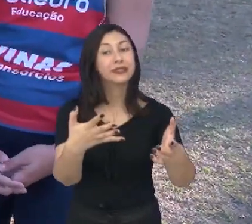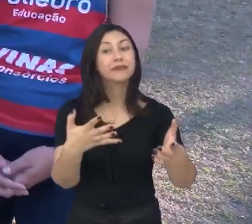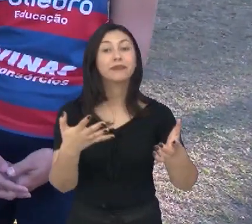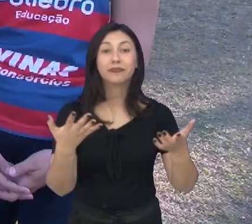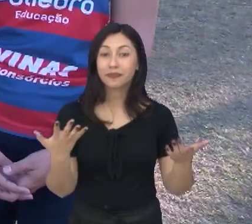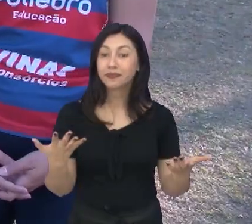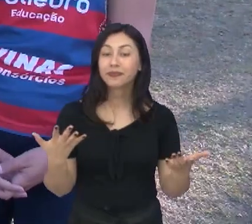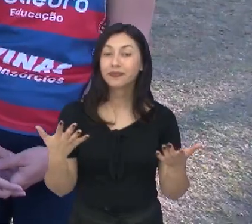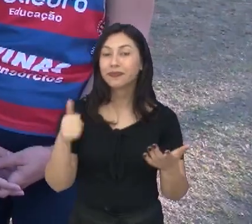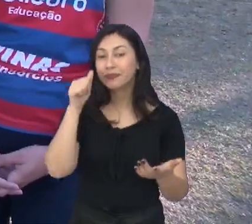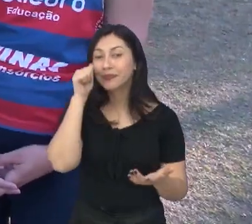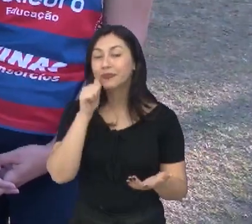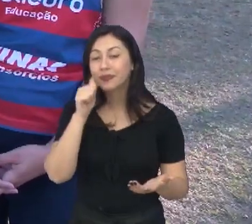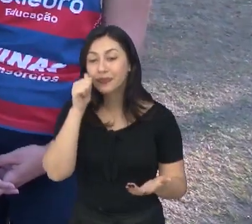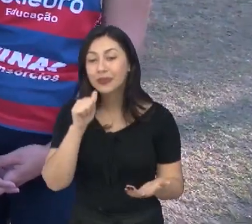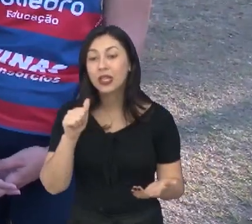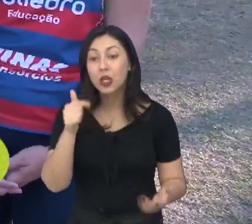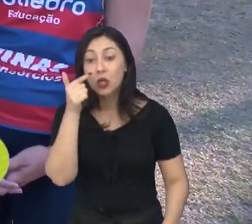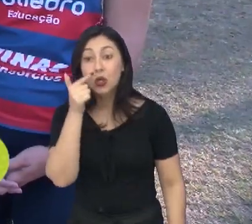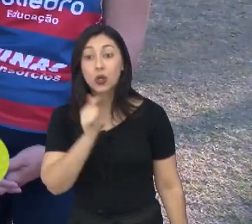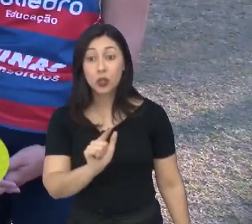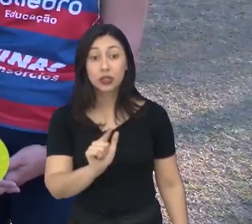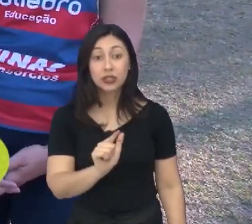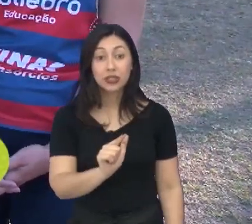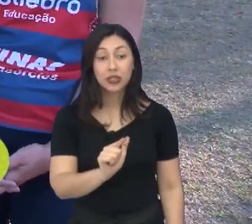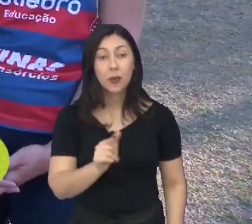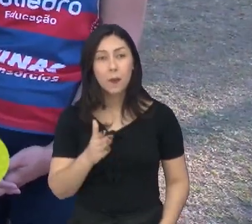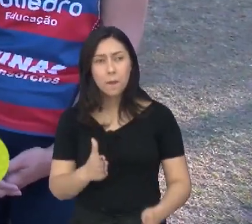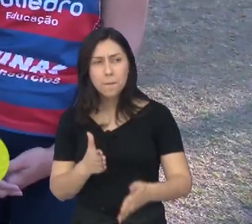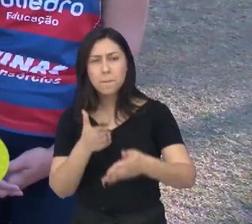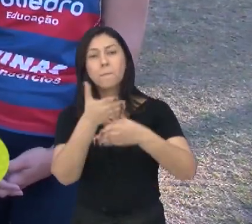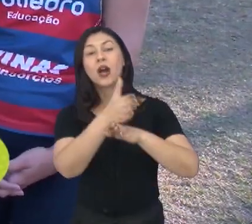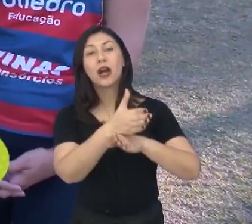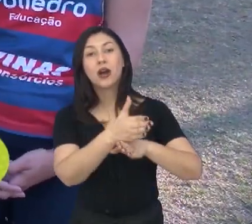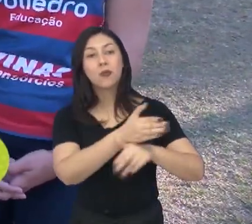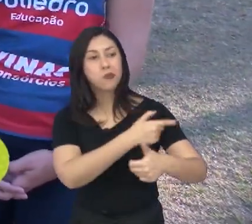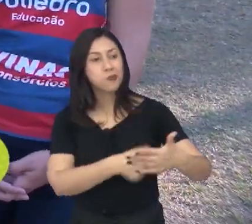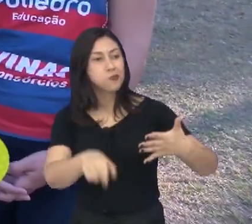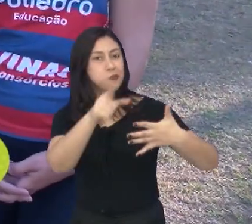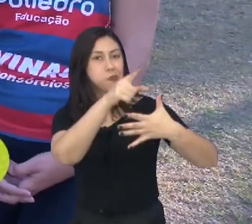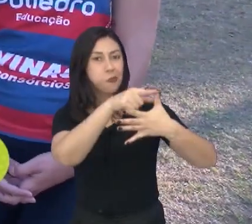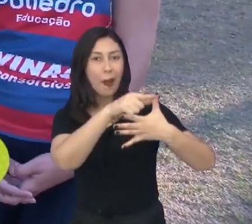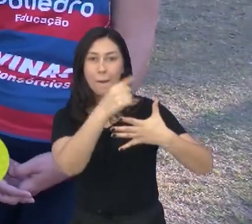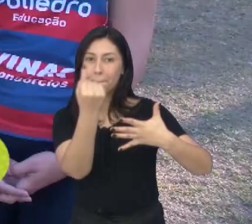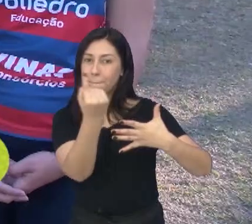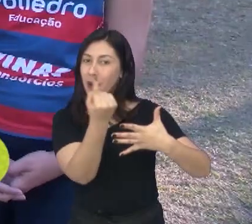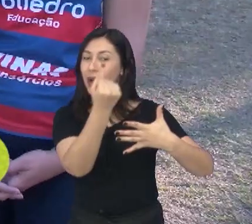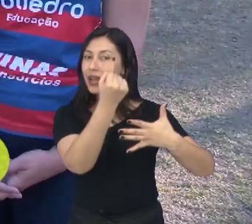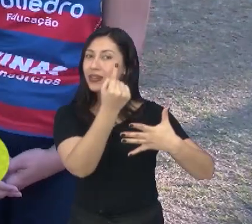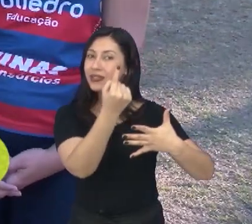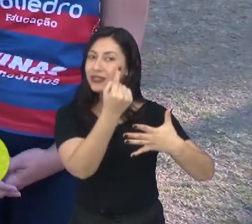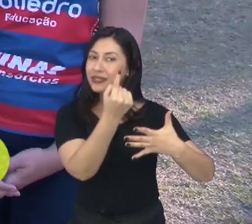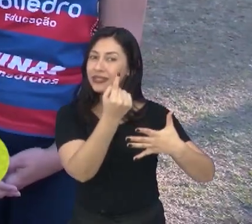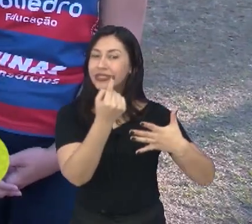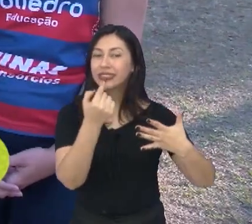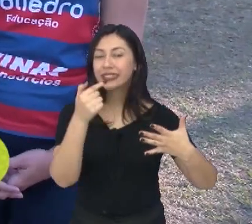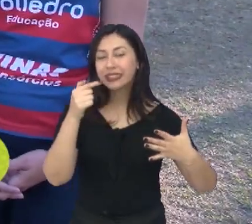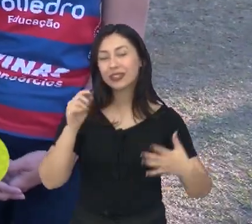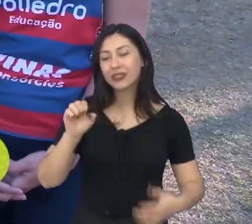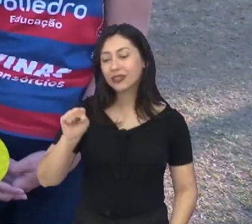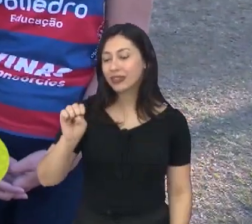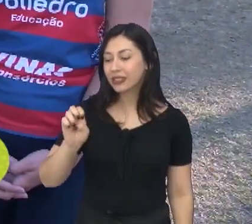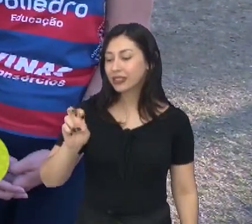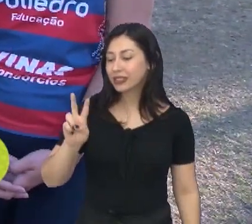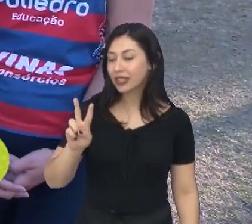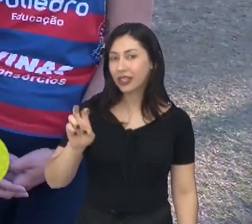O time de Sevens conseguiu aí conquistar a qualificatória, né, o primeiro lugar na qualificatória Sudeste do Rugby Sevens,